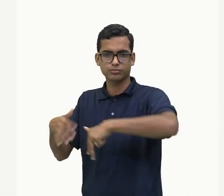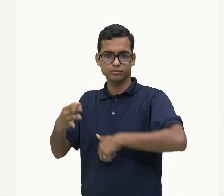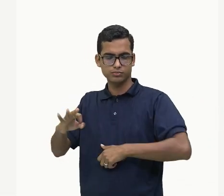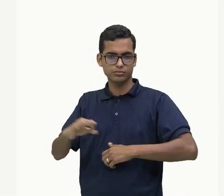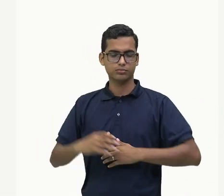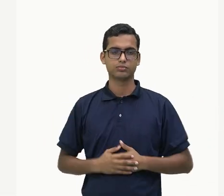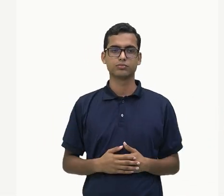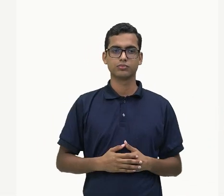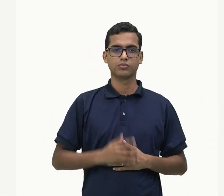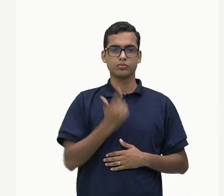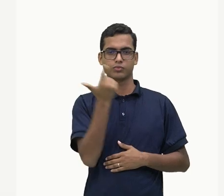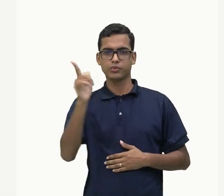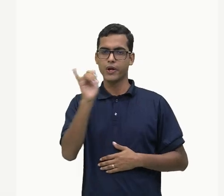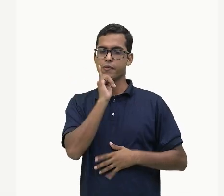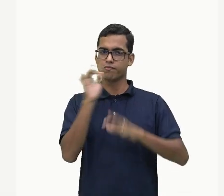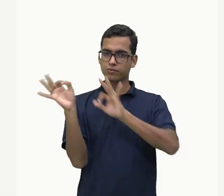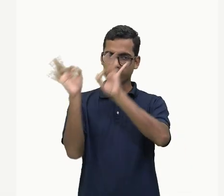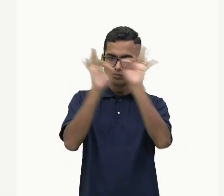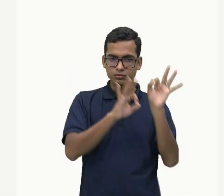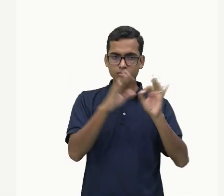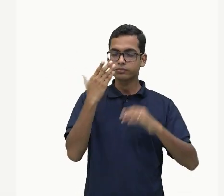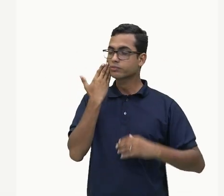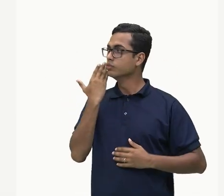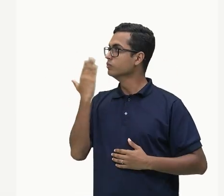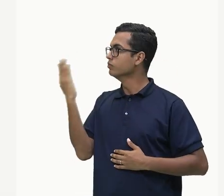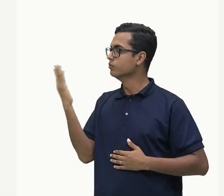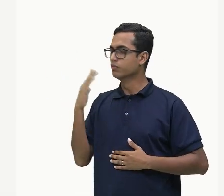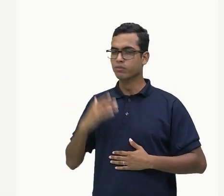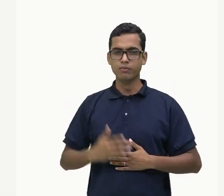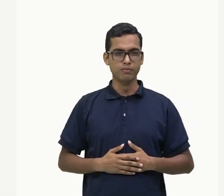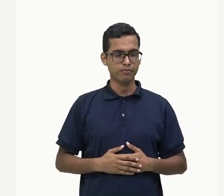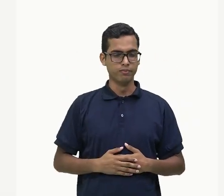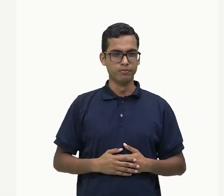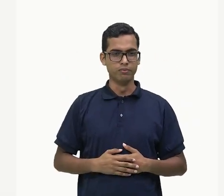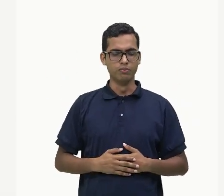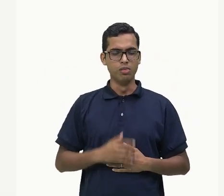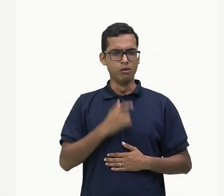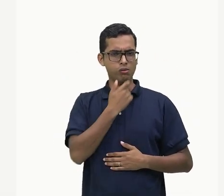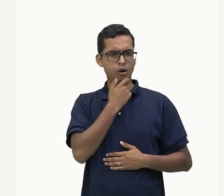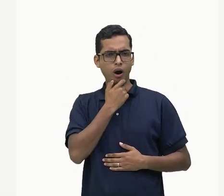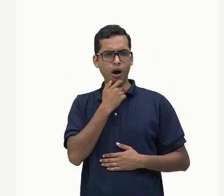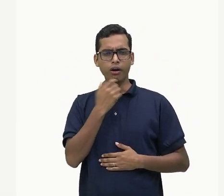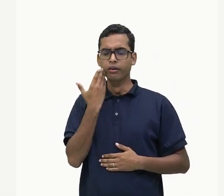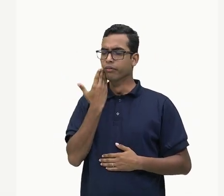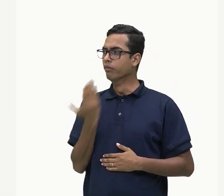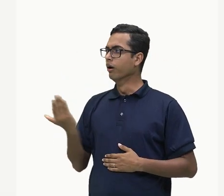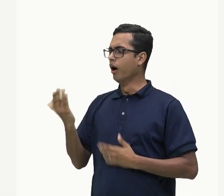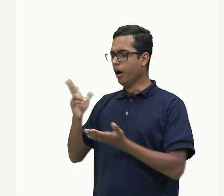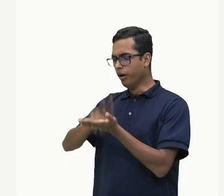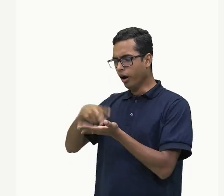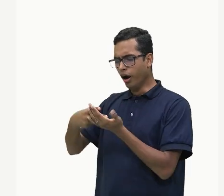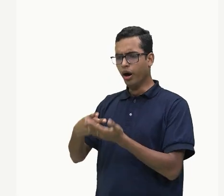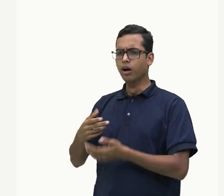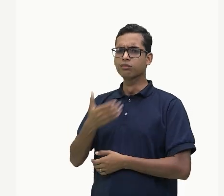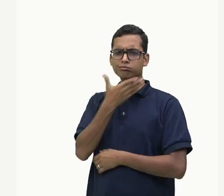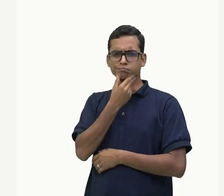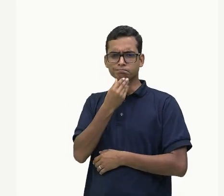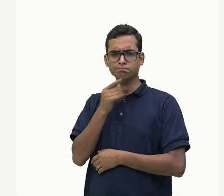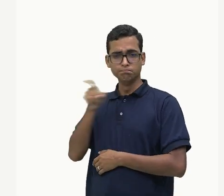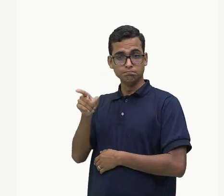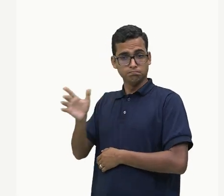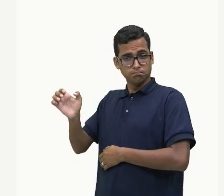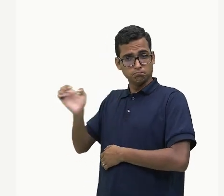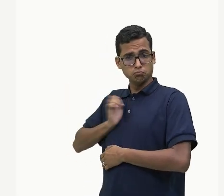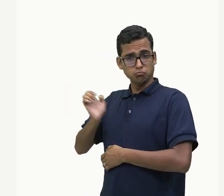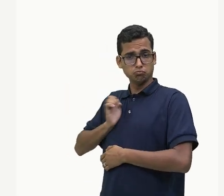Mais um exemplo do nosso quiz time. He is very rich. Ele é muito rico. He is not